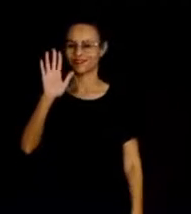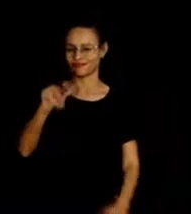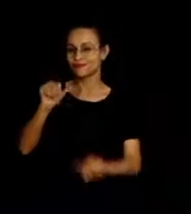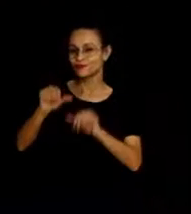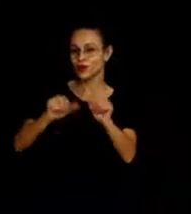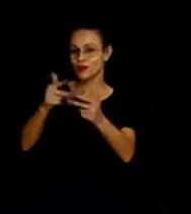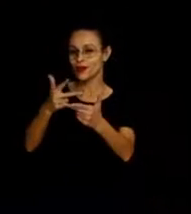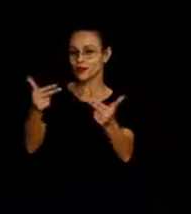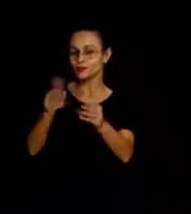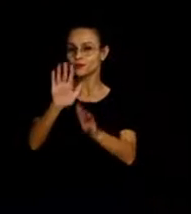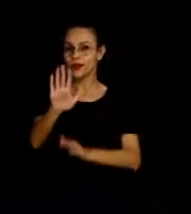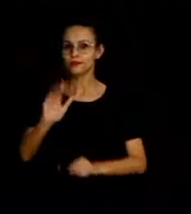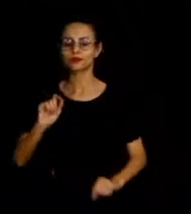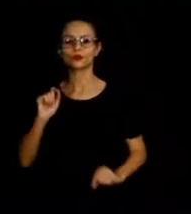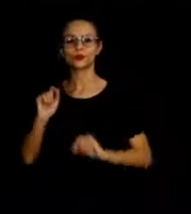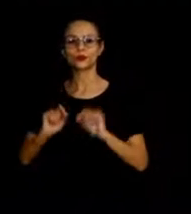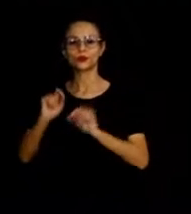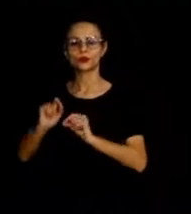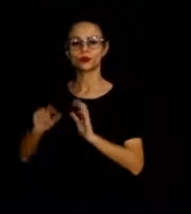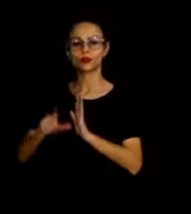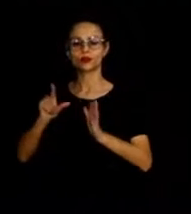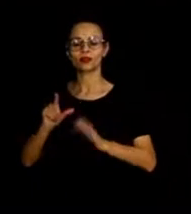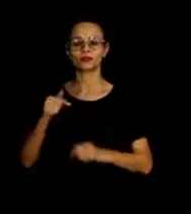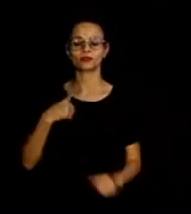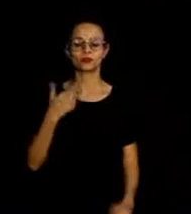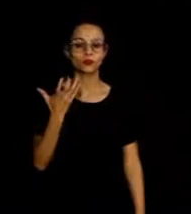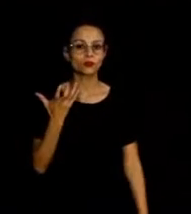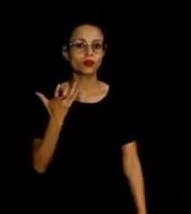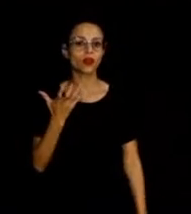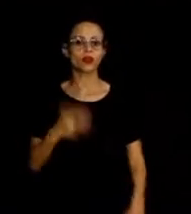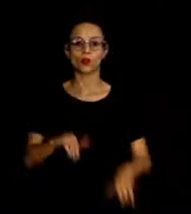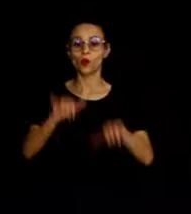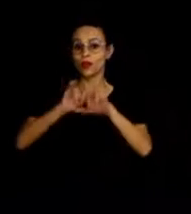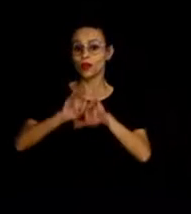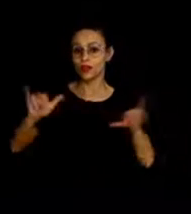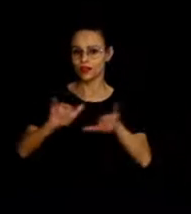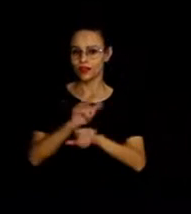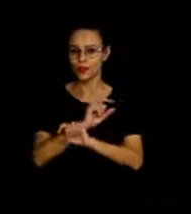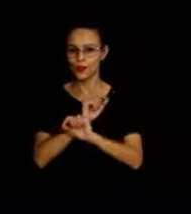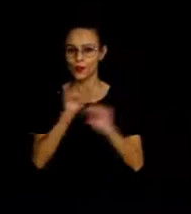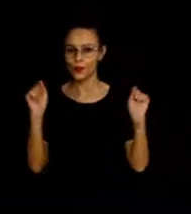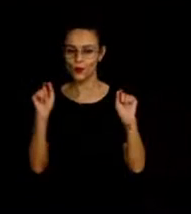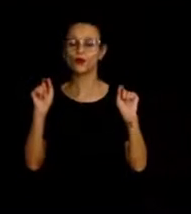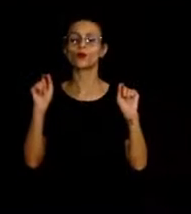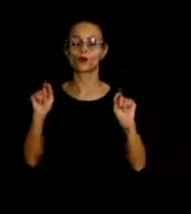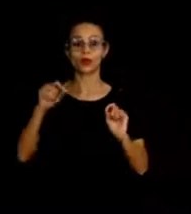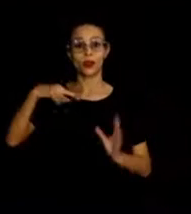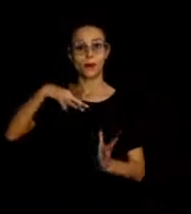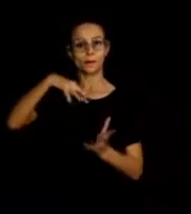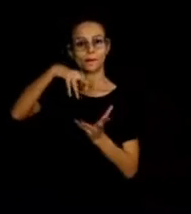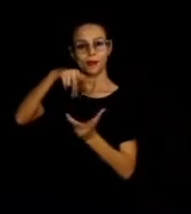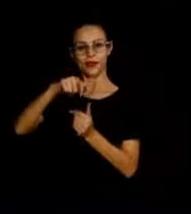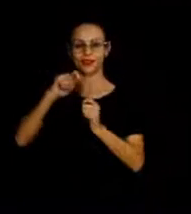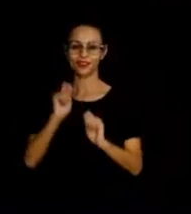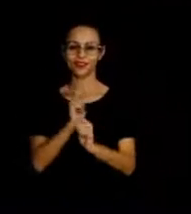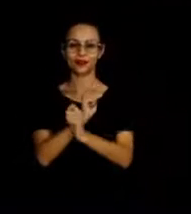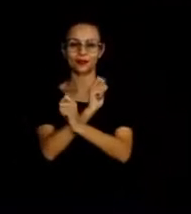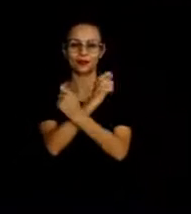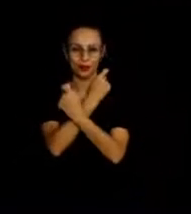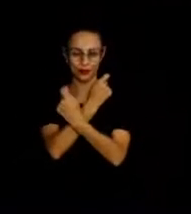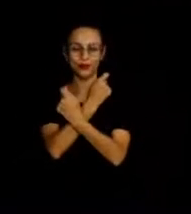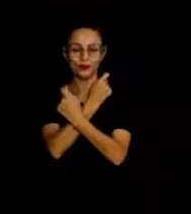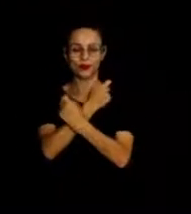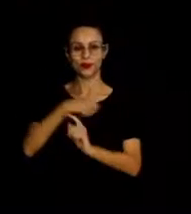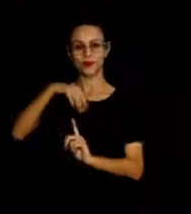algumas coisas mas antes eu só queria fazer um recado né o planeta puc-pr